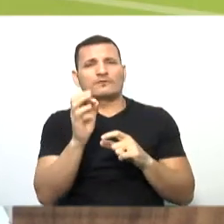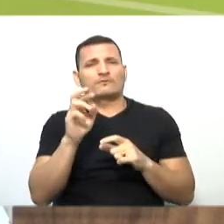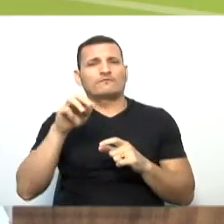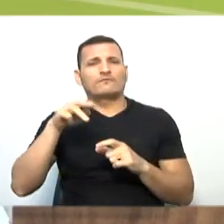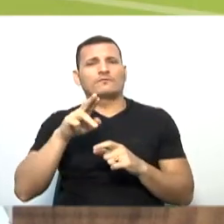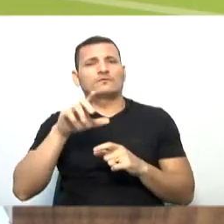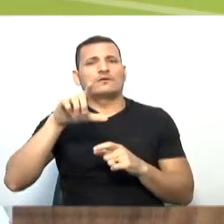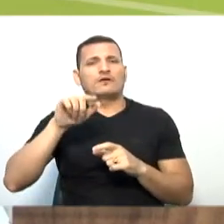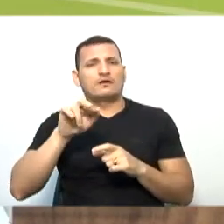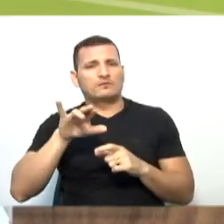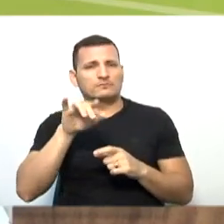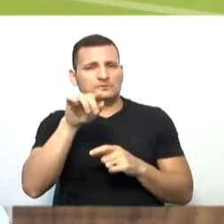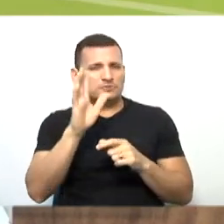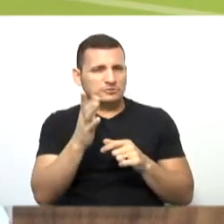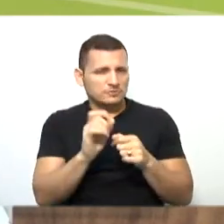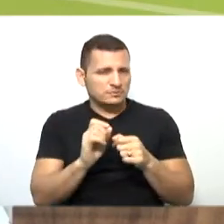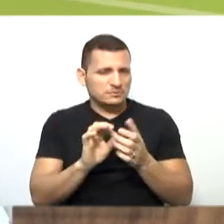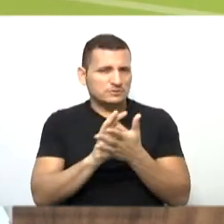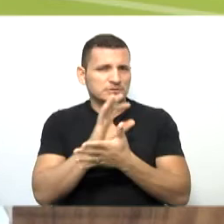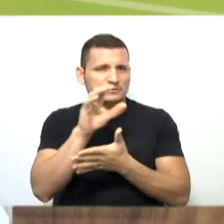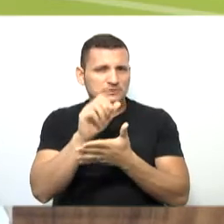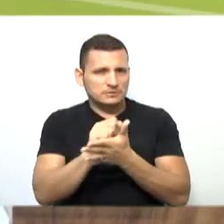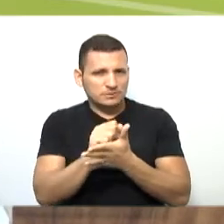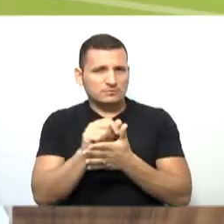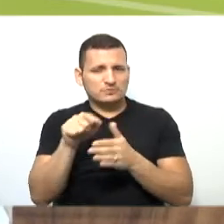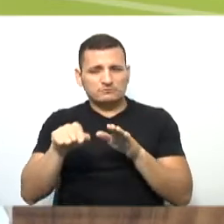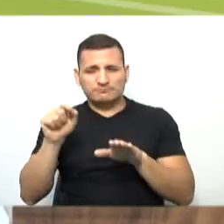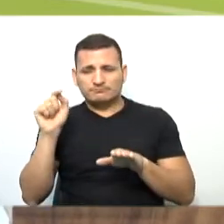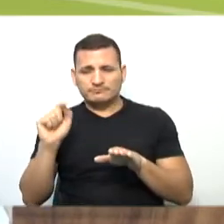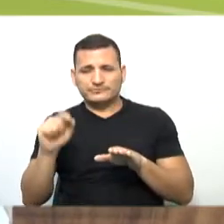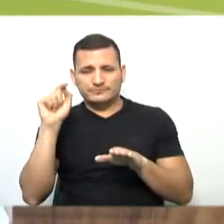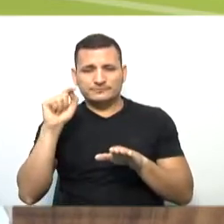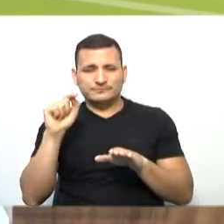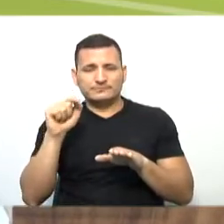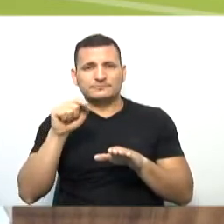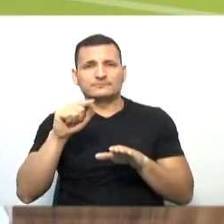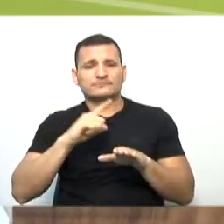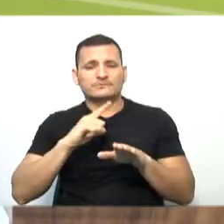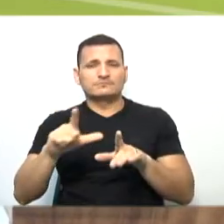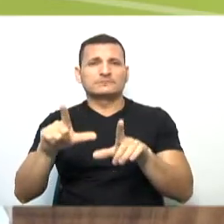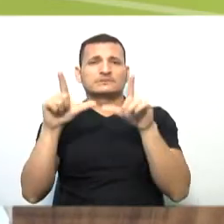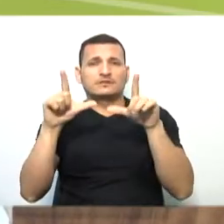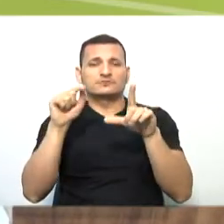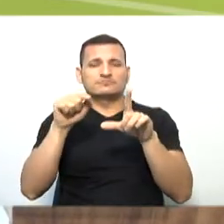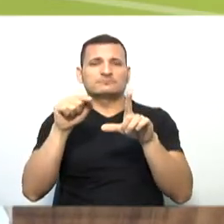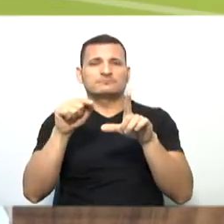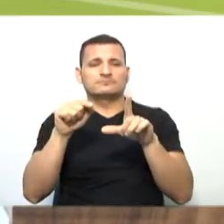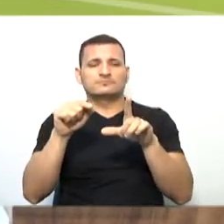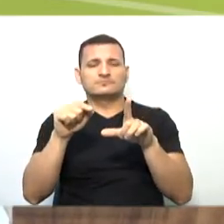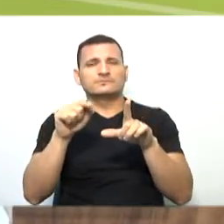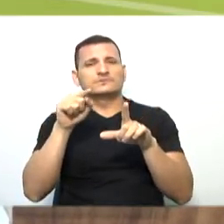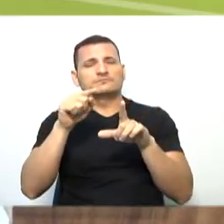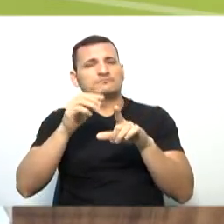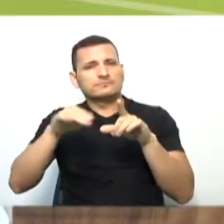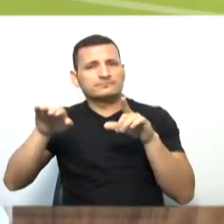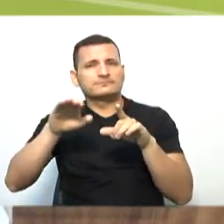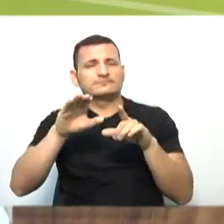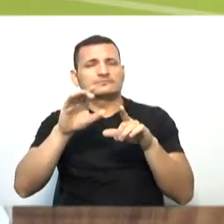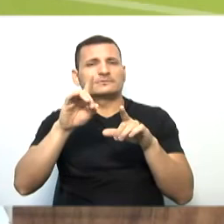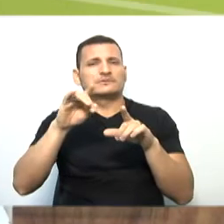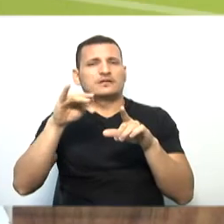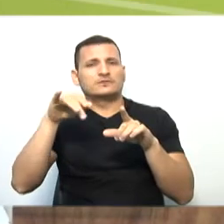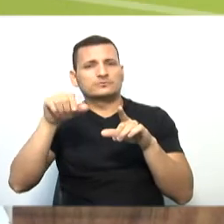de inscrição online, onde você clicou naquele botãozinho de enviar dados, ele te dá uma mensagem dizendo que você enviou os dados,